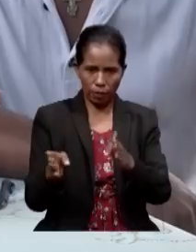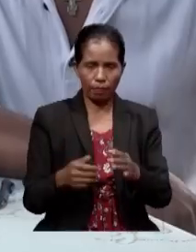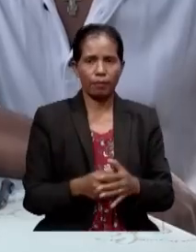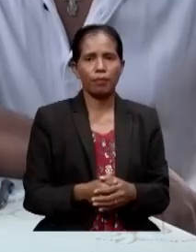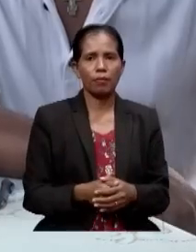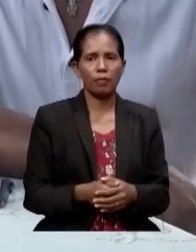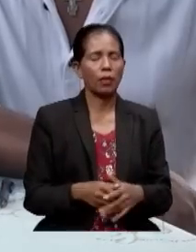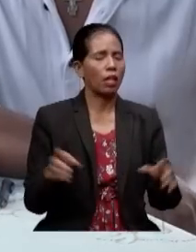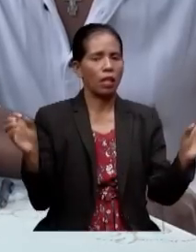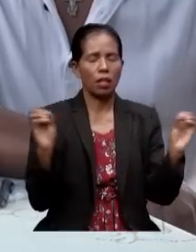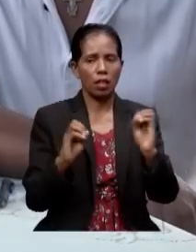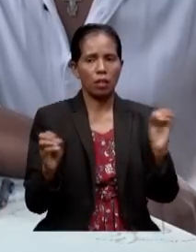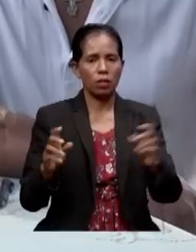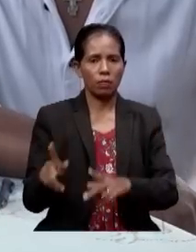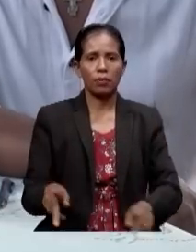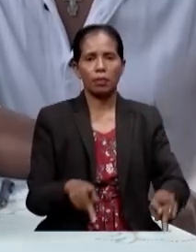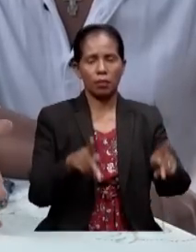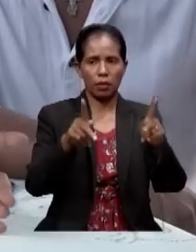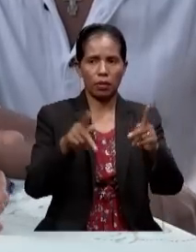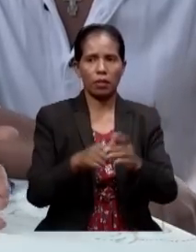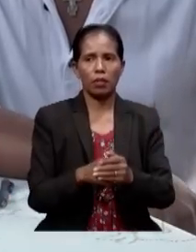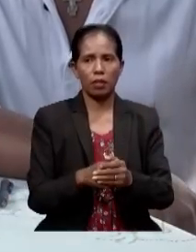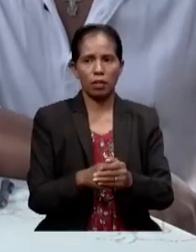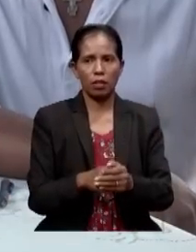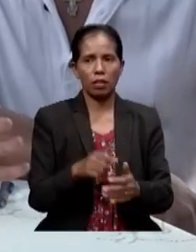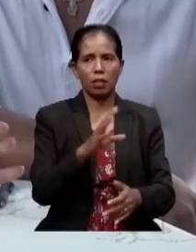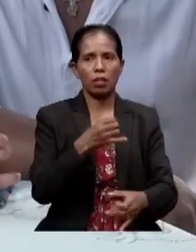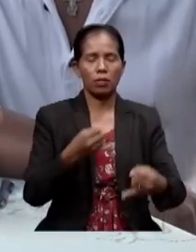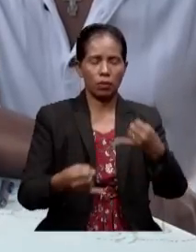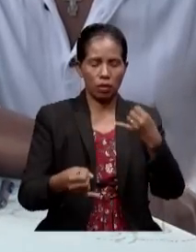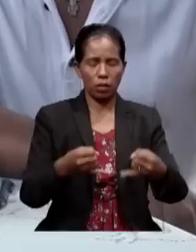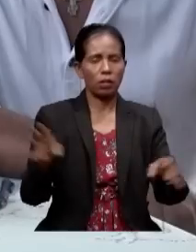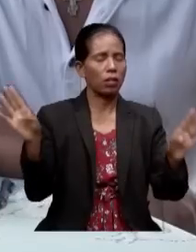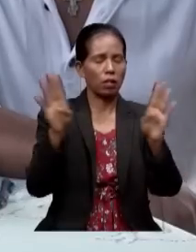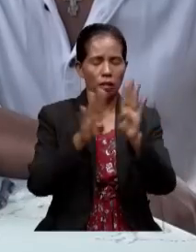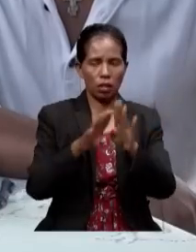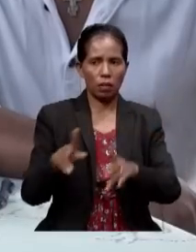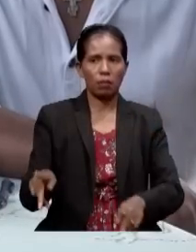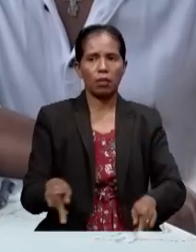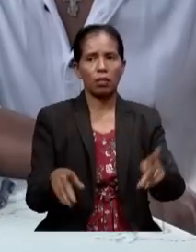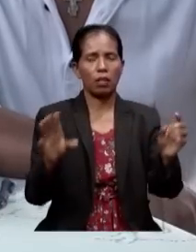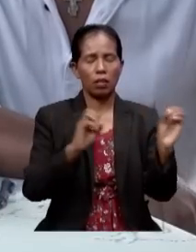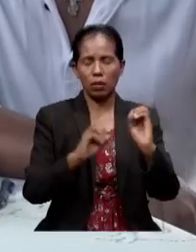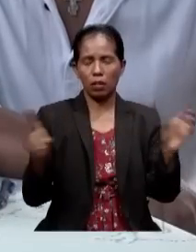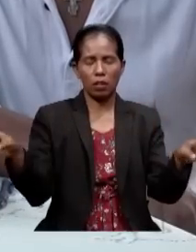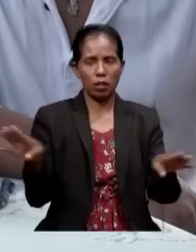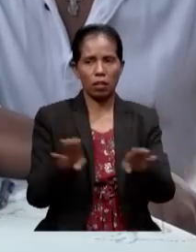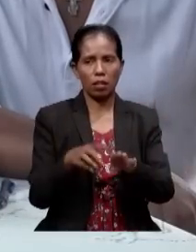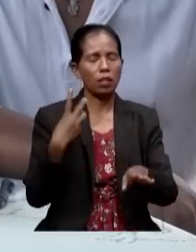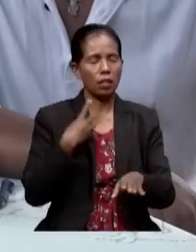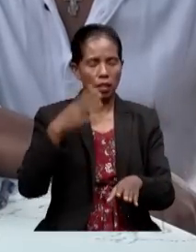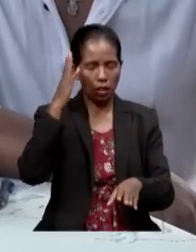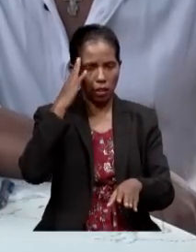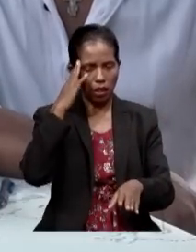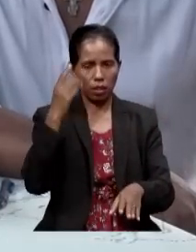Lezado laos publico. Segredo justiça taka ba publico, laos taka ba parte intervenente. Anto ita reconhece, no